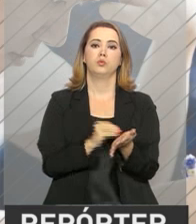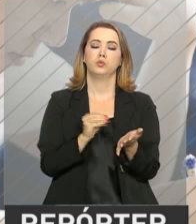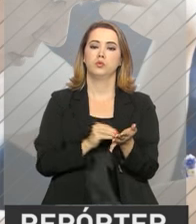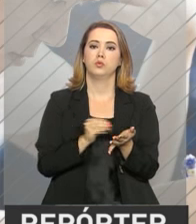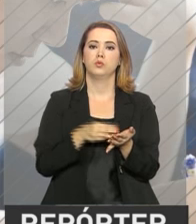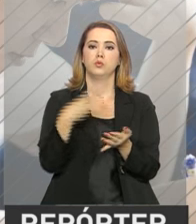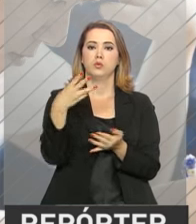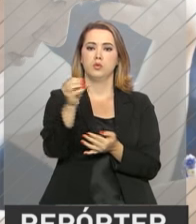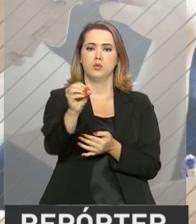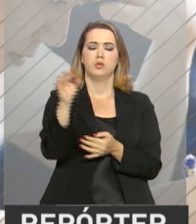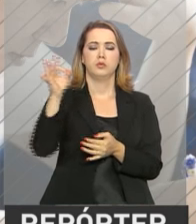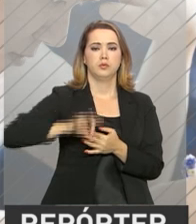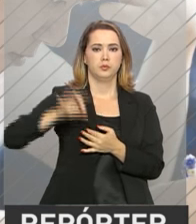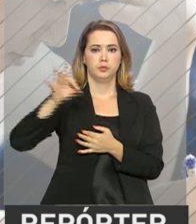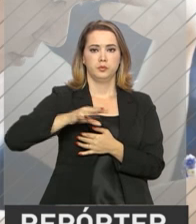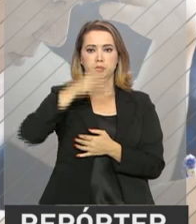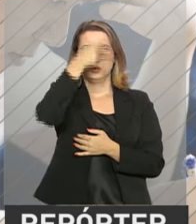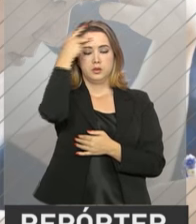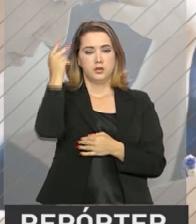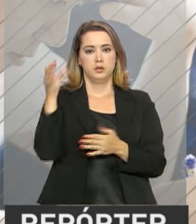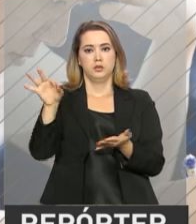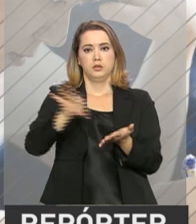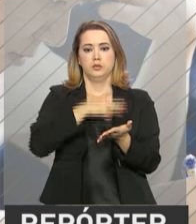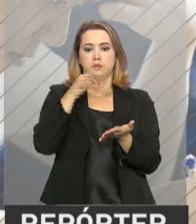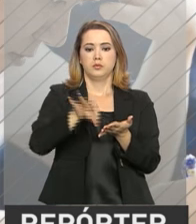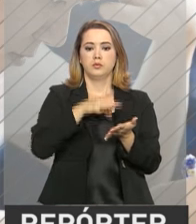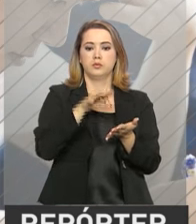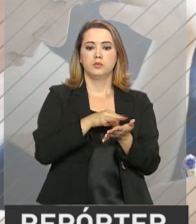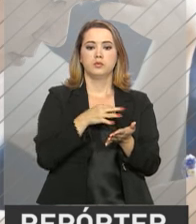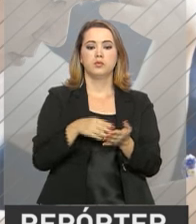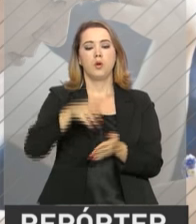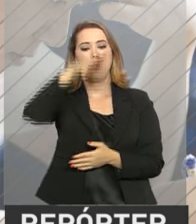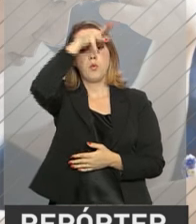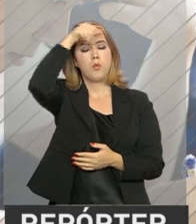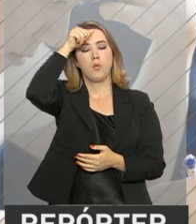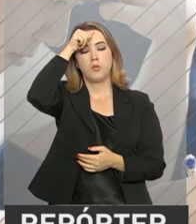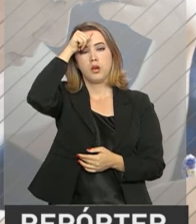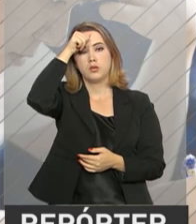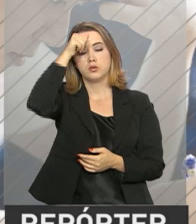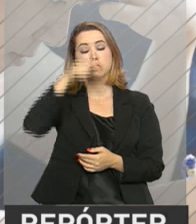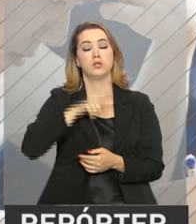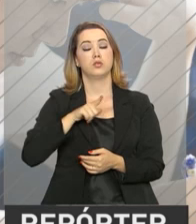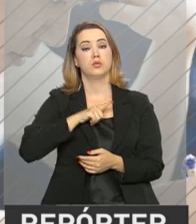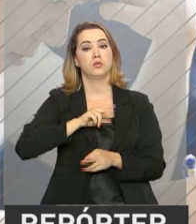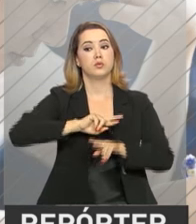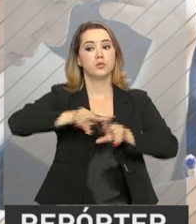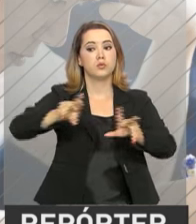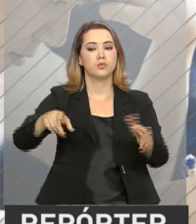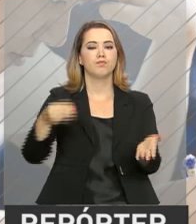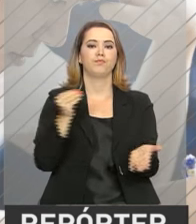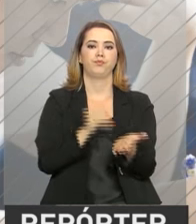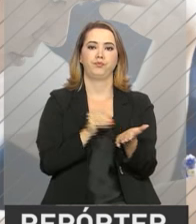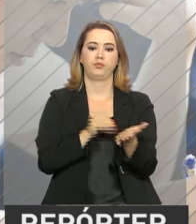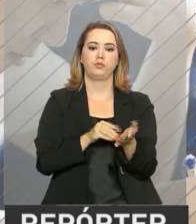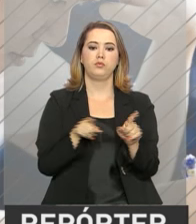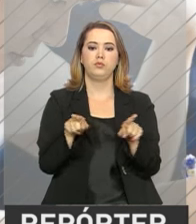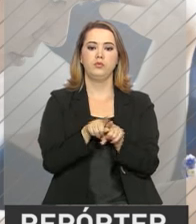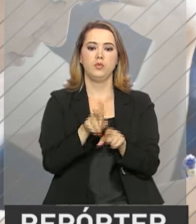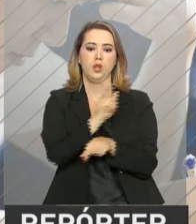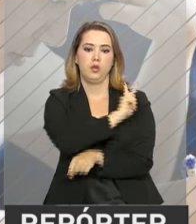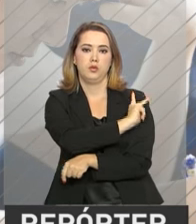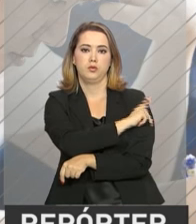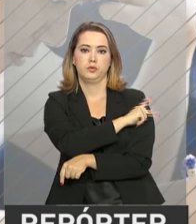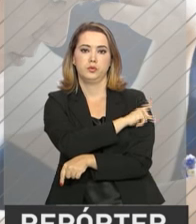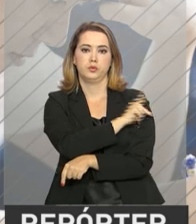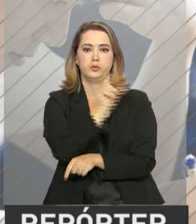30% do total de inscritos. O Amazonas foi o estado com maior número de abstenções. Por outro lado, o Piauí teve o menor